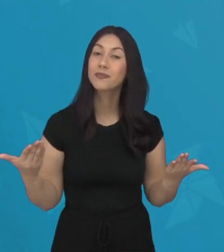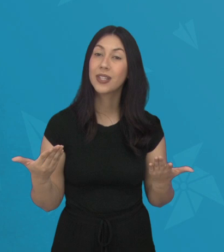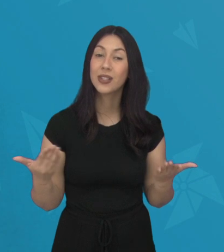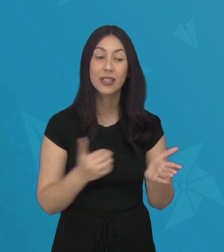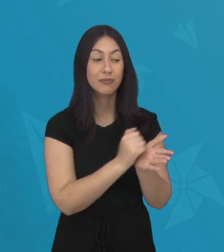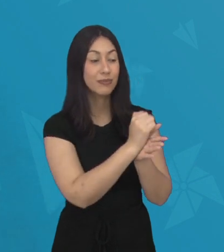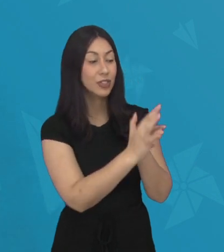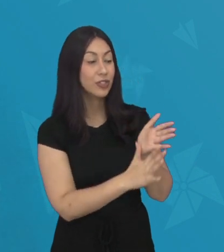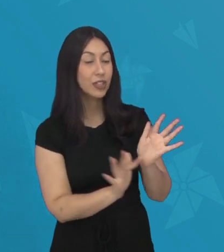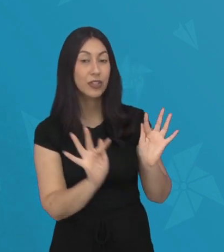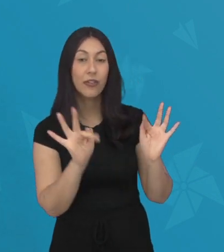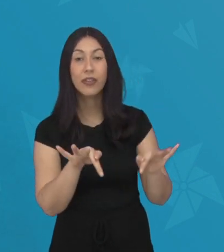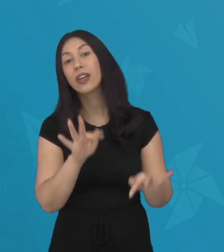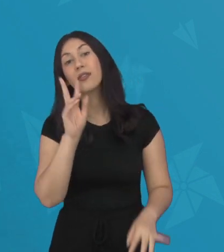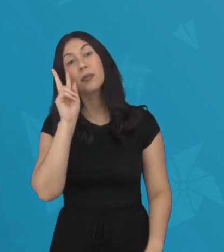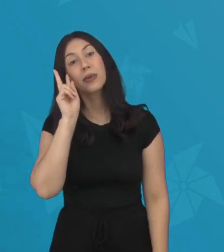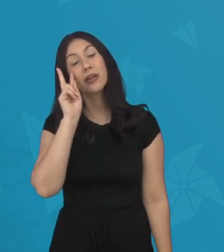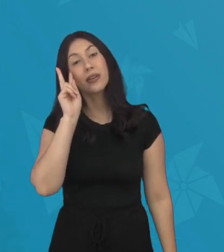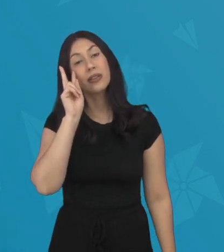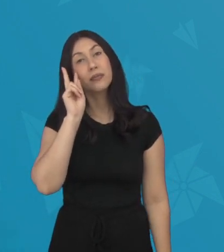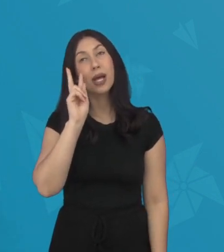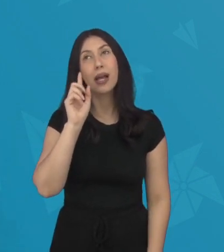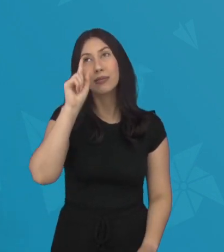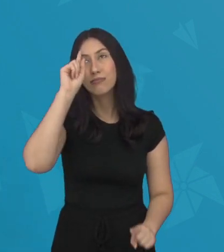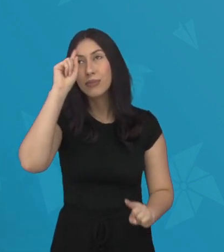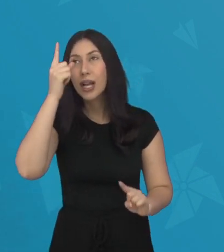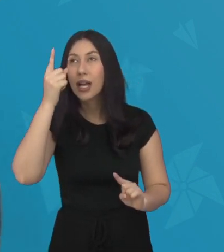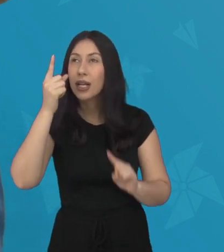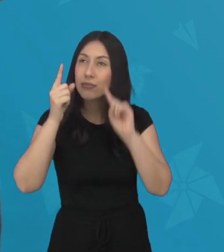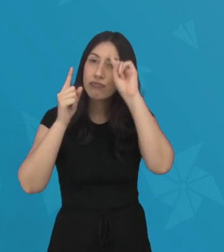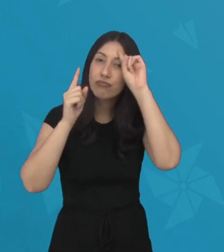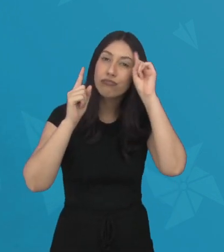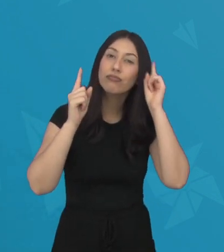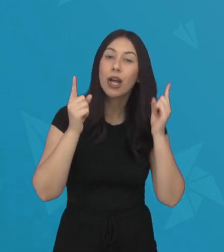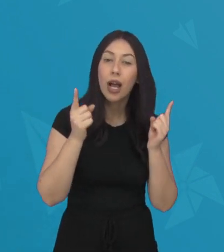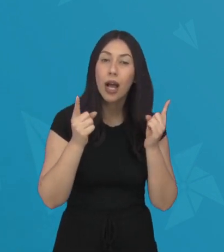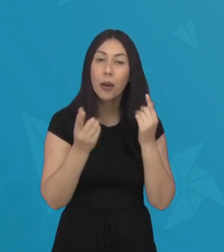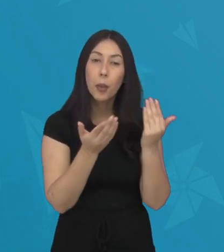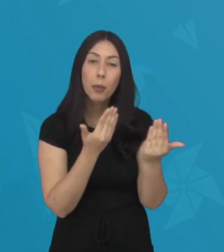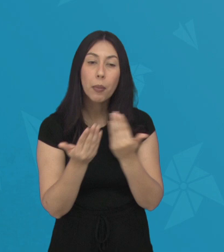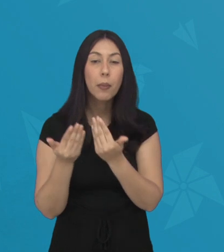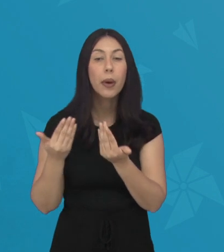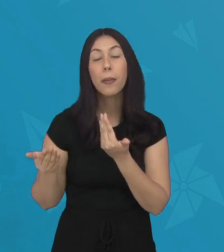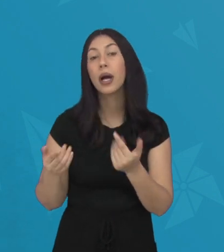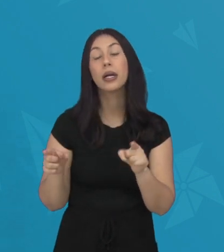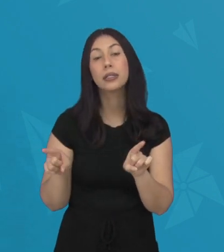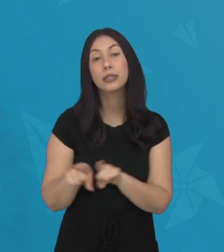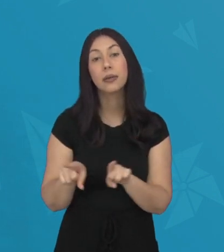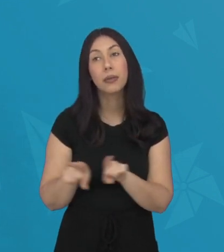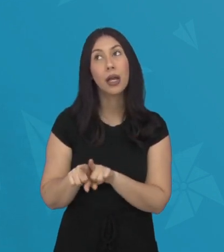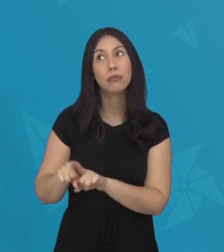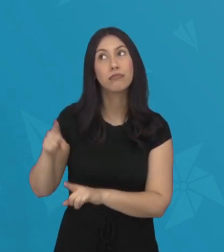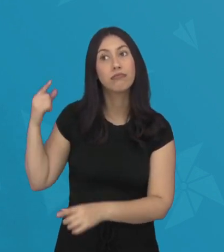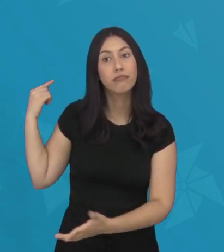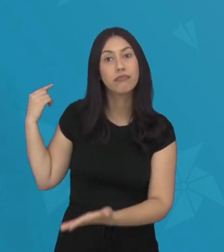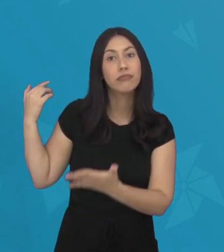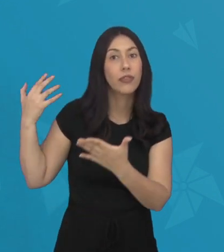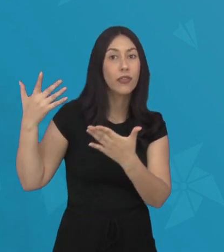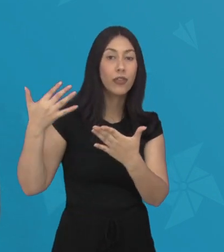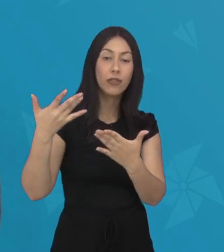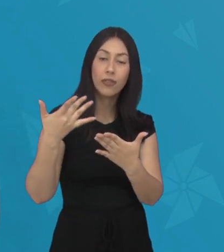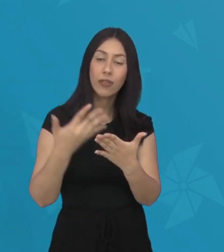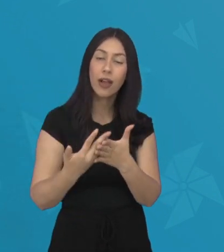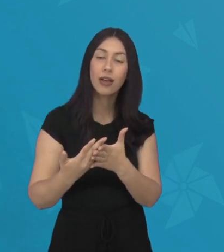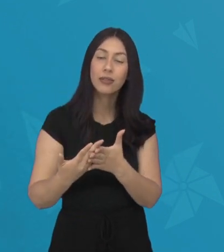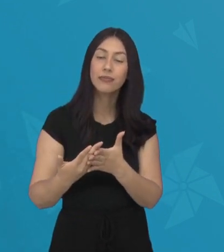Agora que a gente finalizou o exercício 3, a gente vai recapitular aqui as nossas ideias que a gente viu nessa aula e também um pouco do que a gente viu